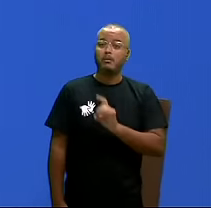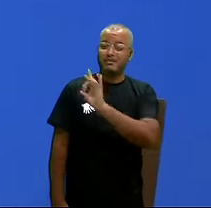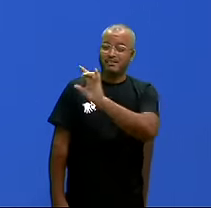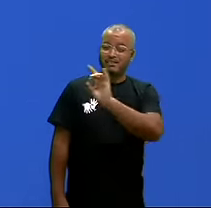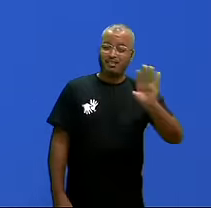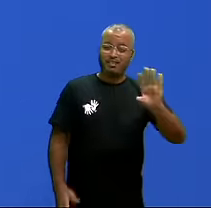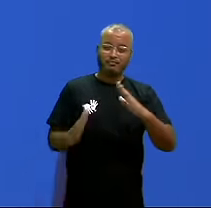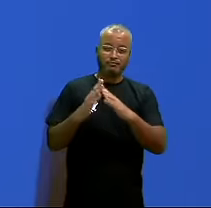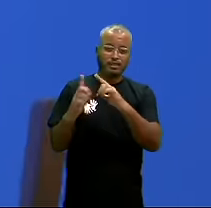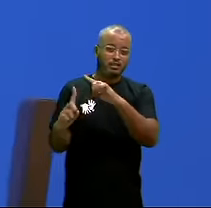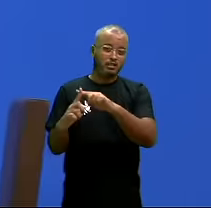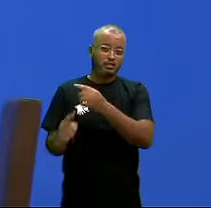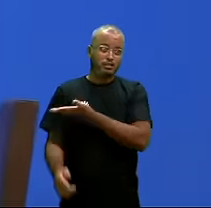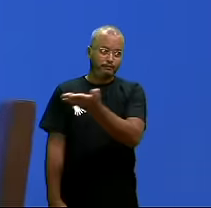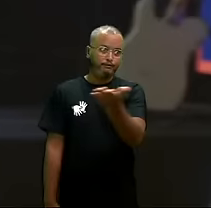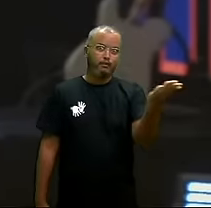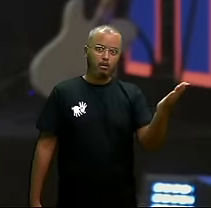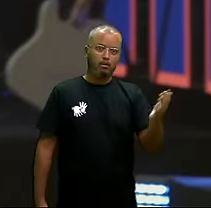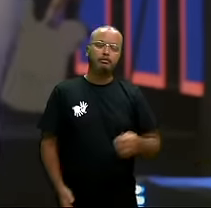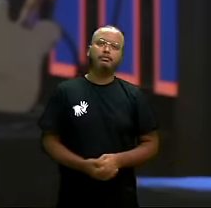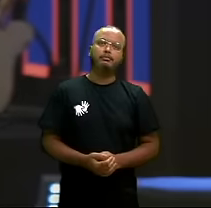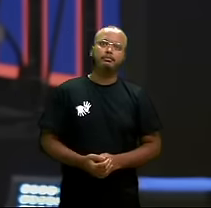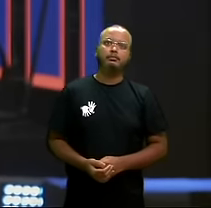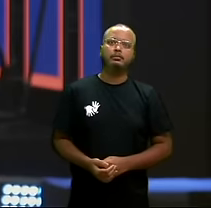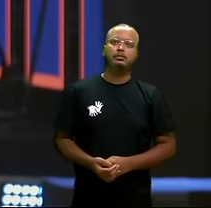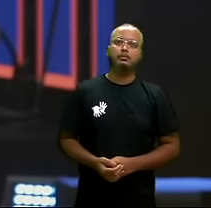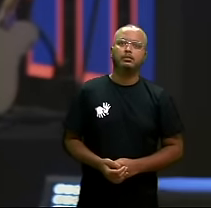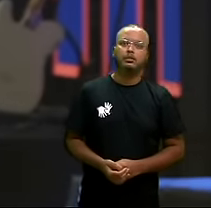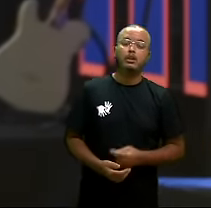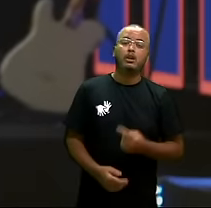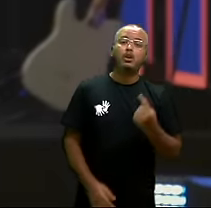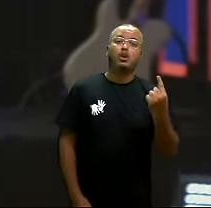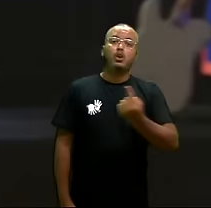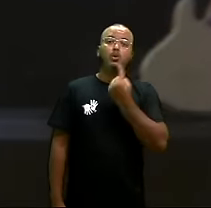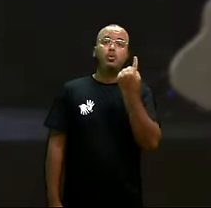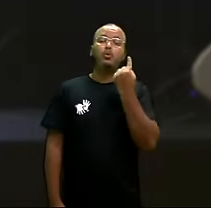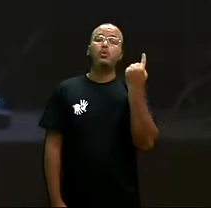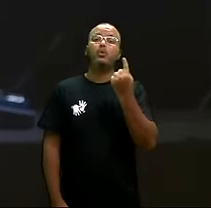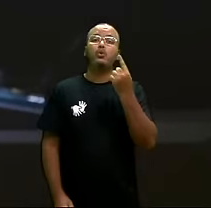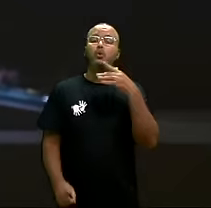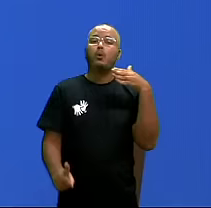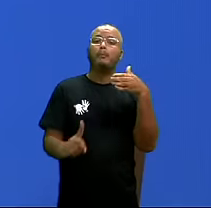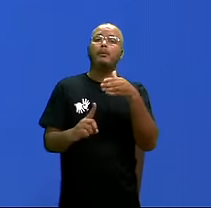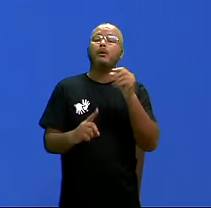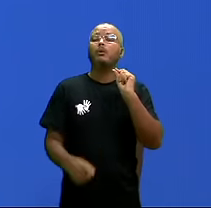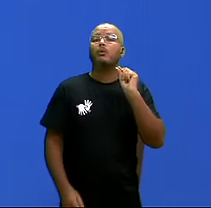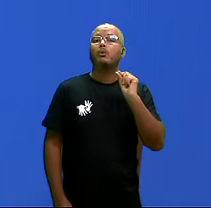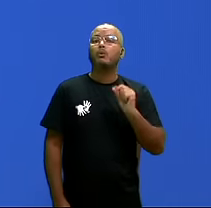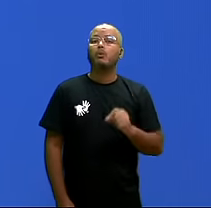todas. Somos pastores e a gente está aqui para defender uma bandeira, a bandeira do reino de Deus.